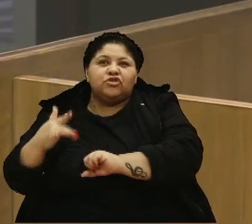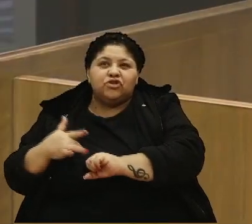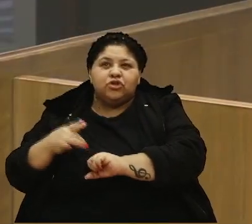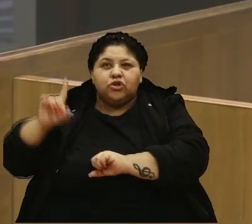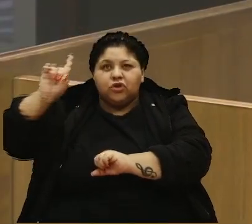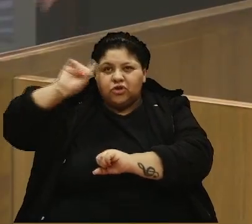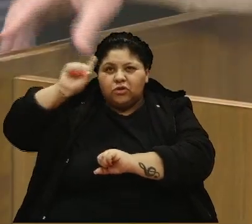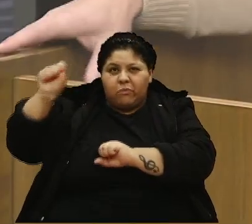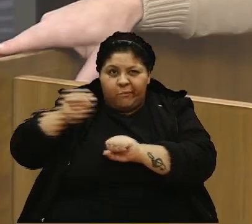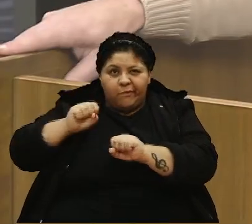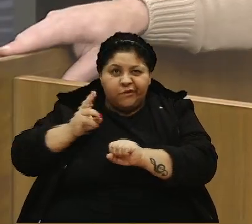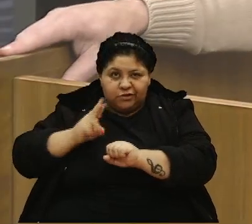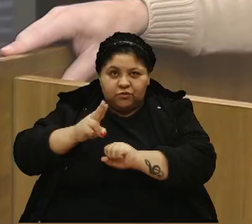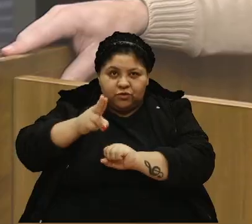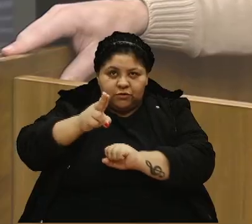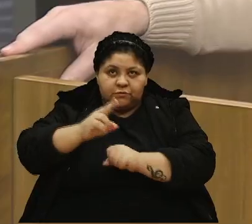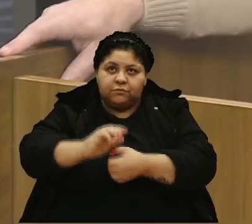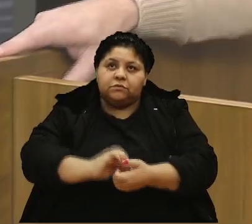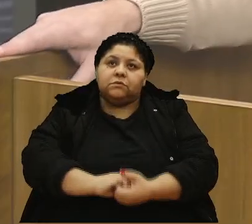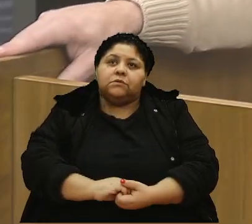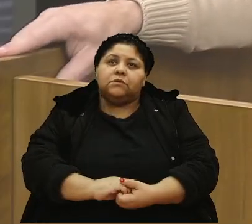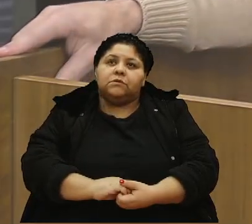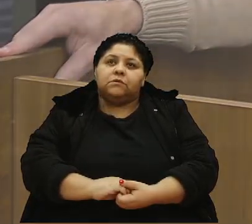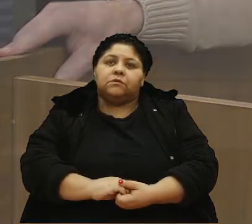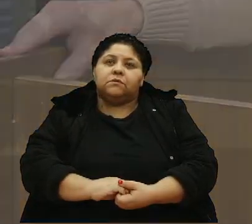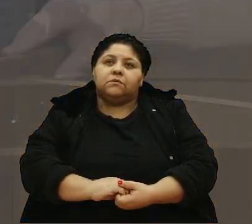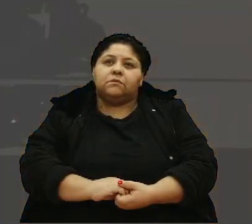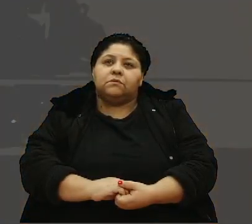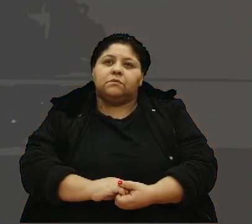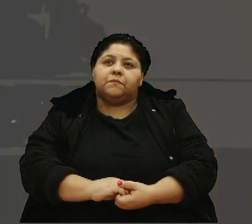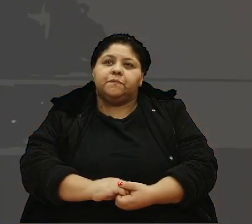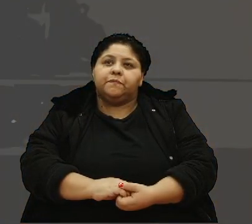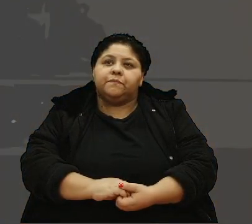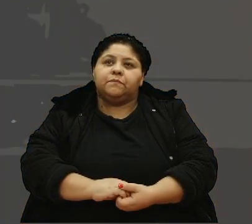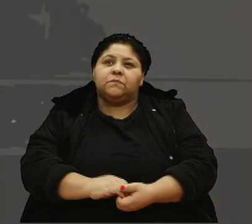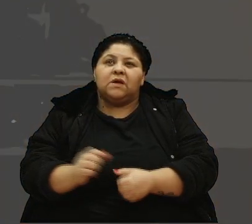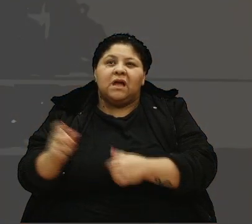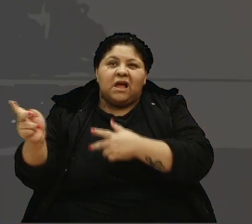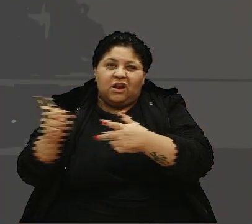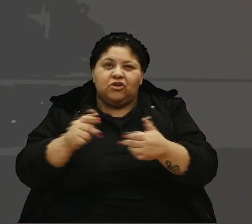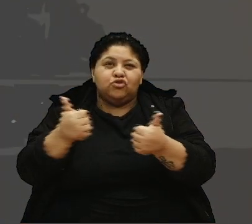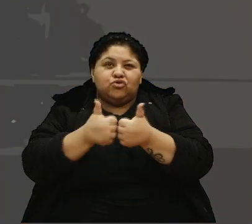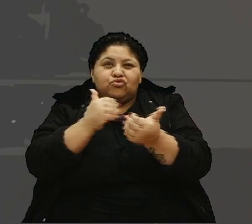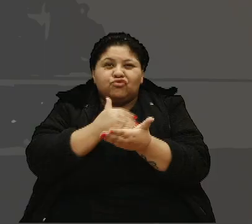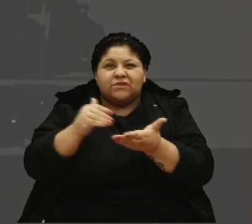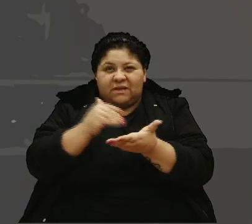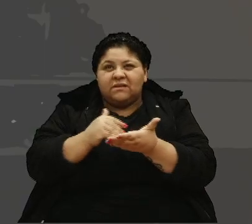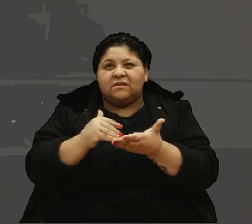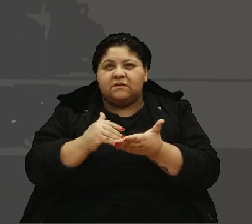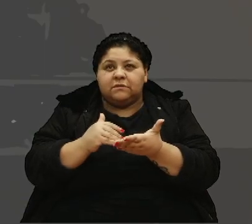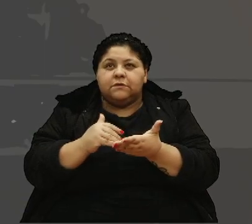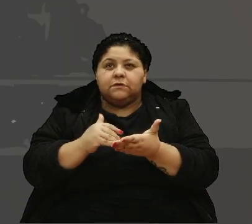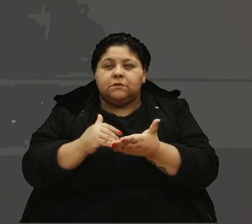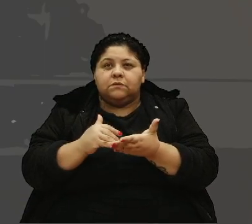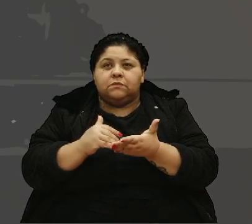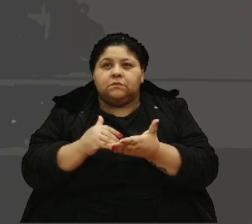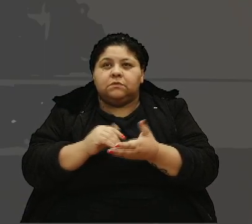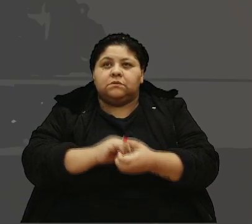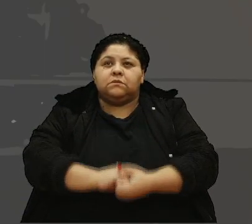a dia. Pode colocar passar ali a nossa visita com o secretário.